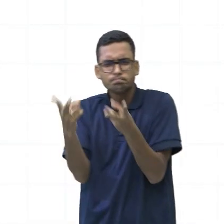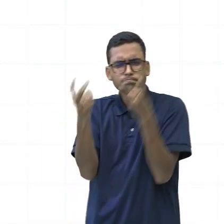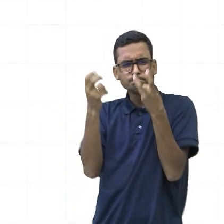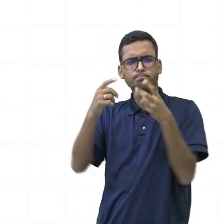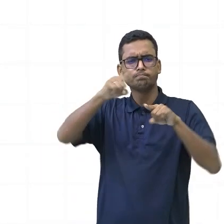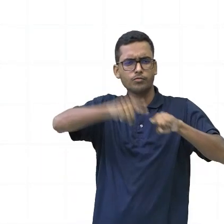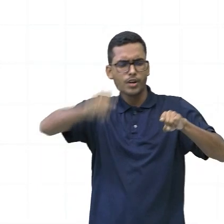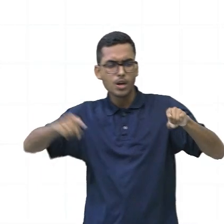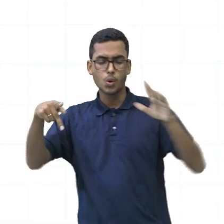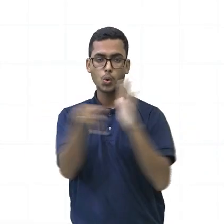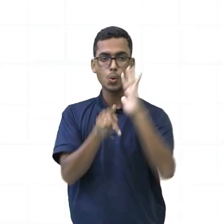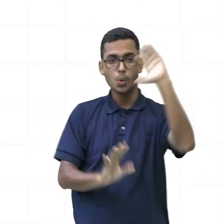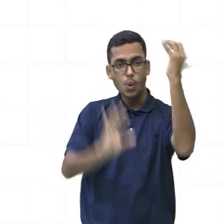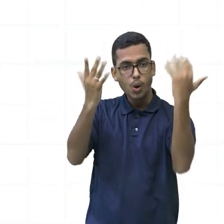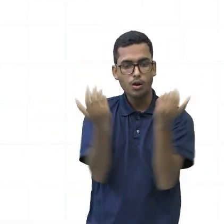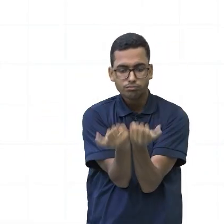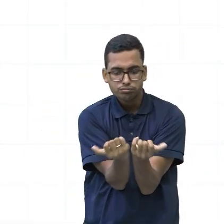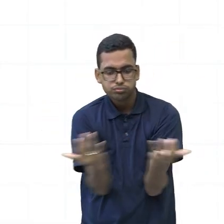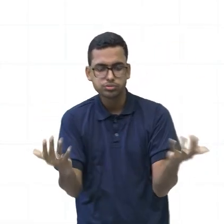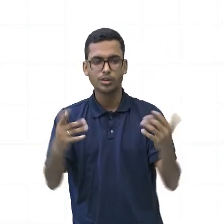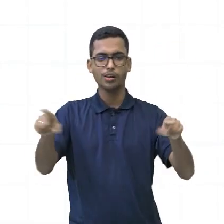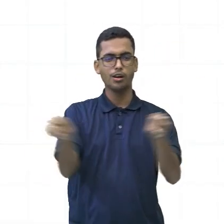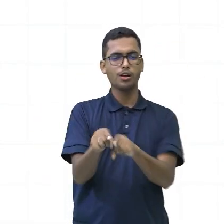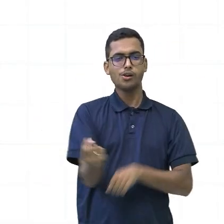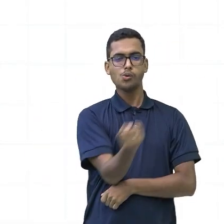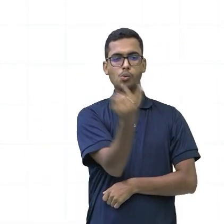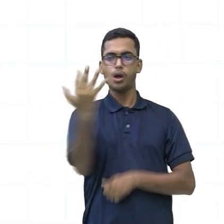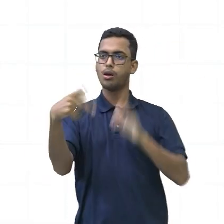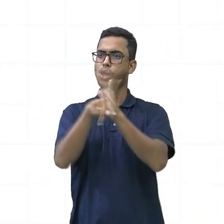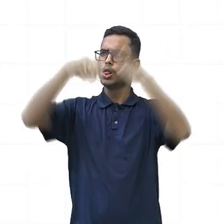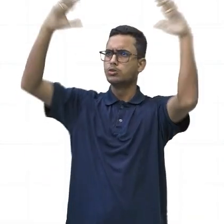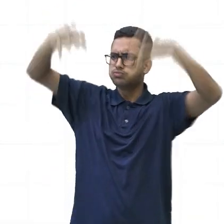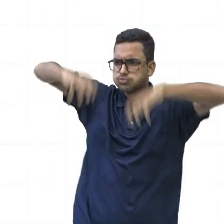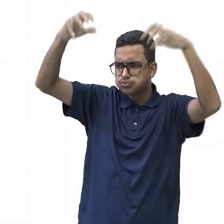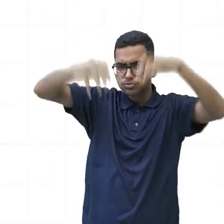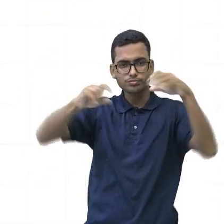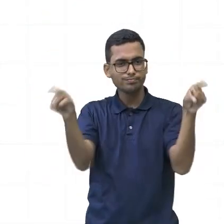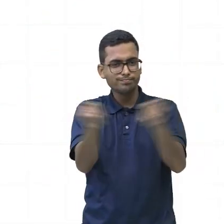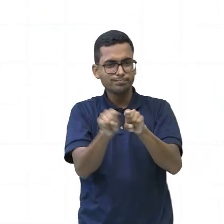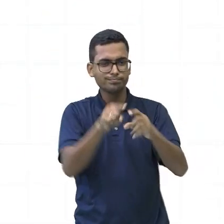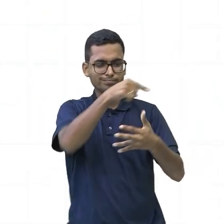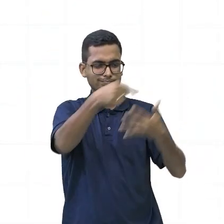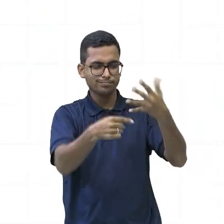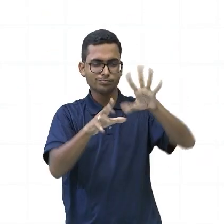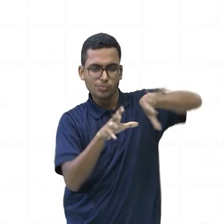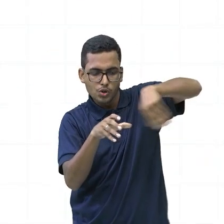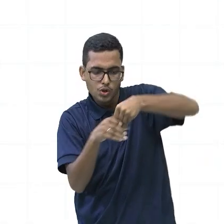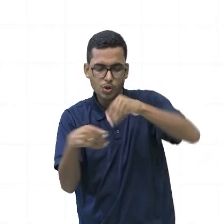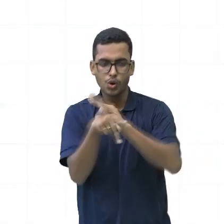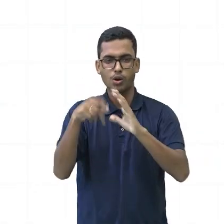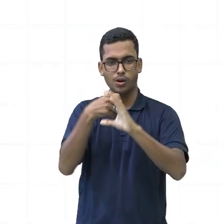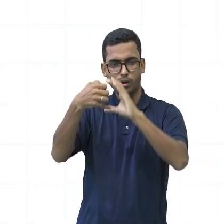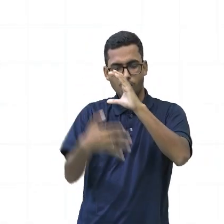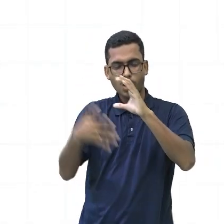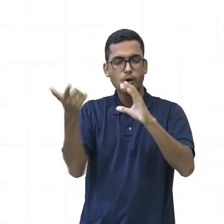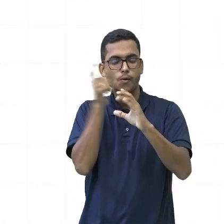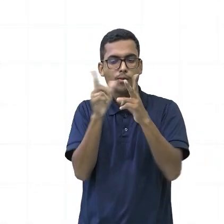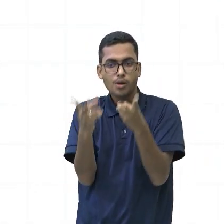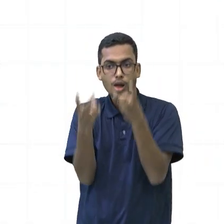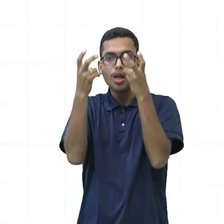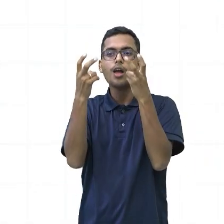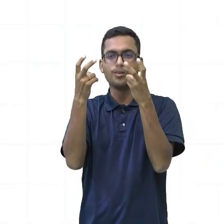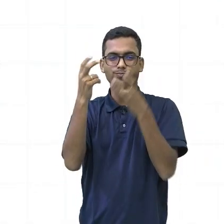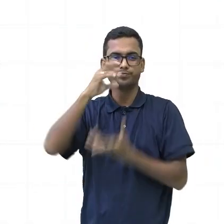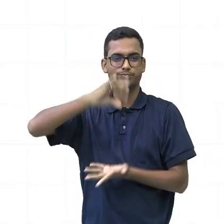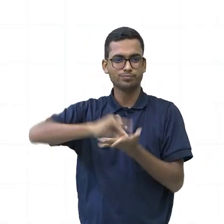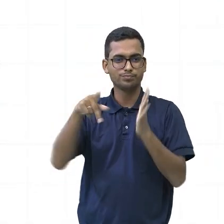da vegetação, do vento e da quantidade de chuvas, e o conjunto dessas características vai identificar as estações do